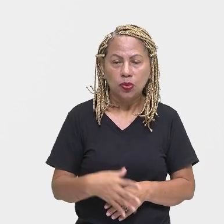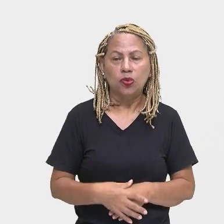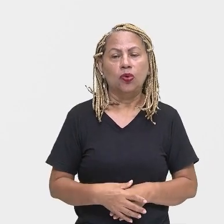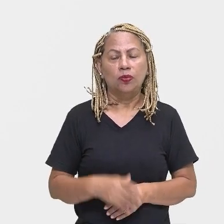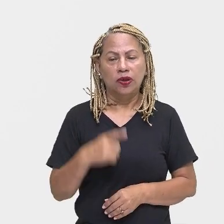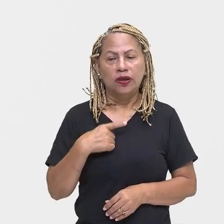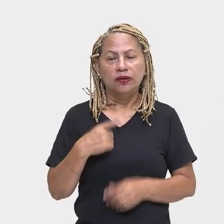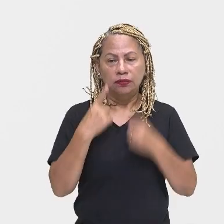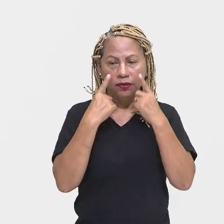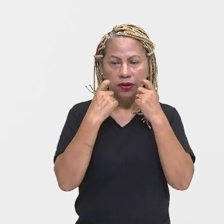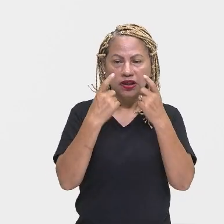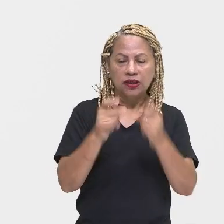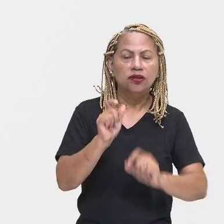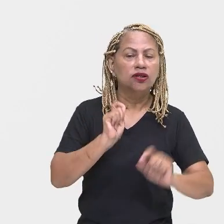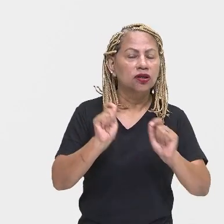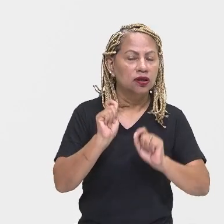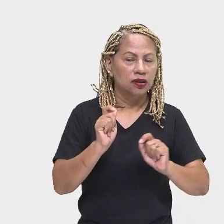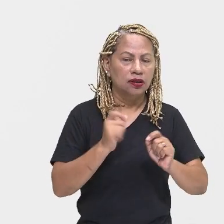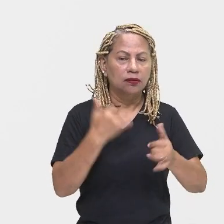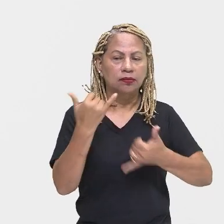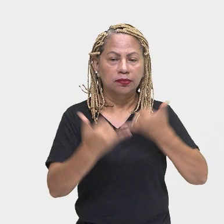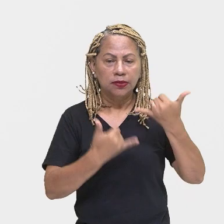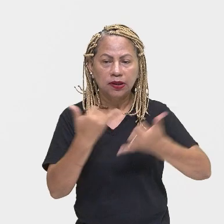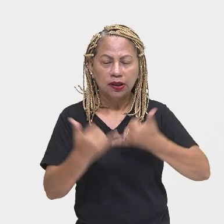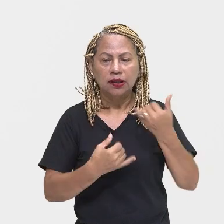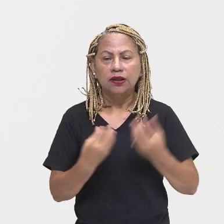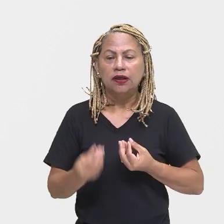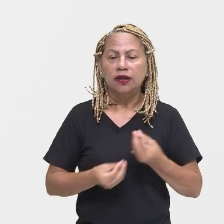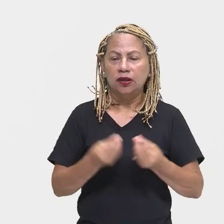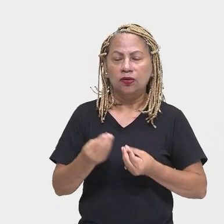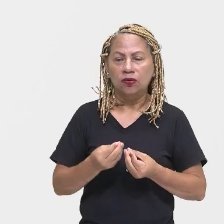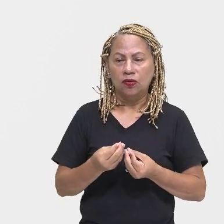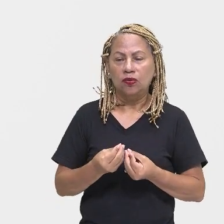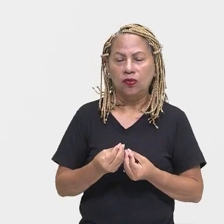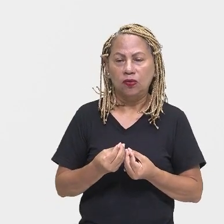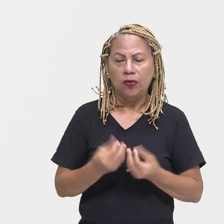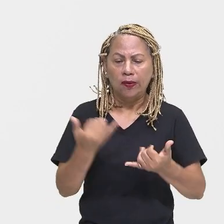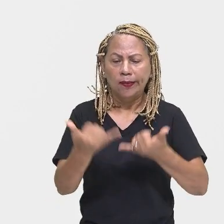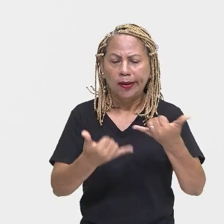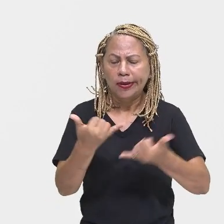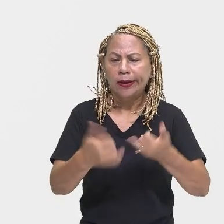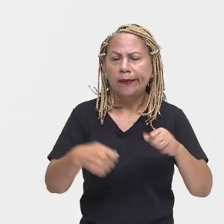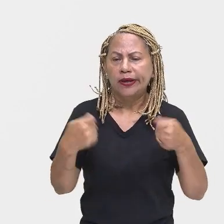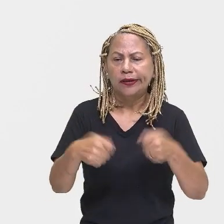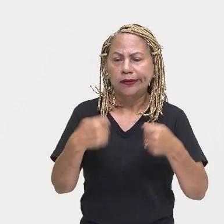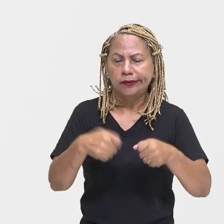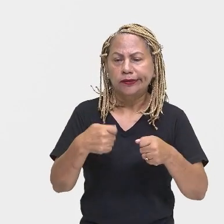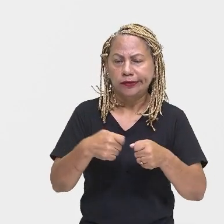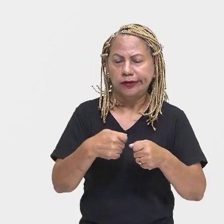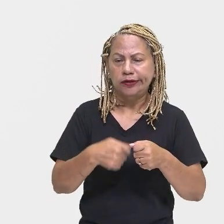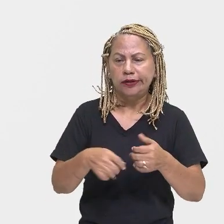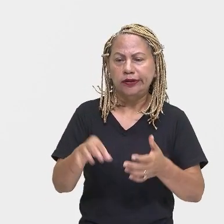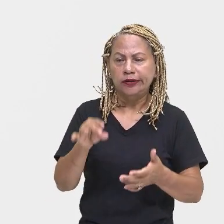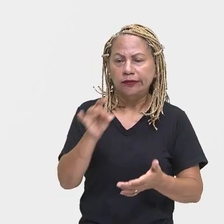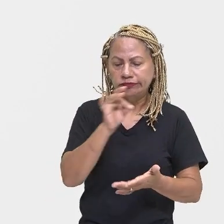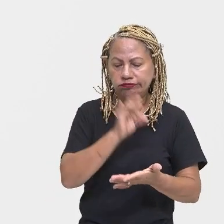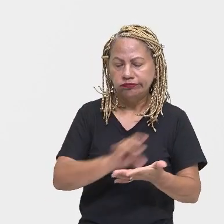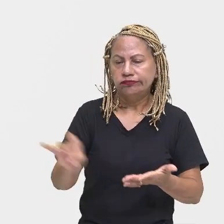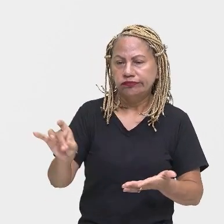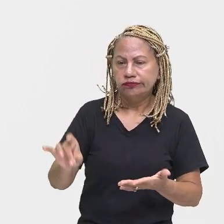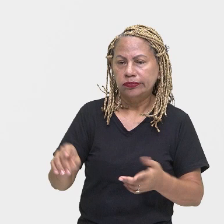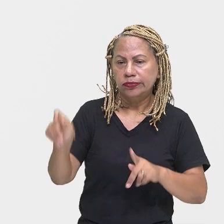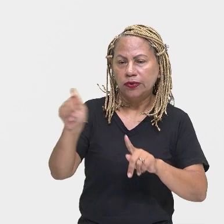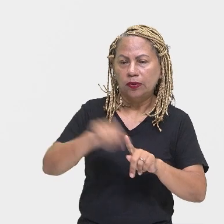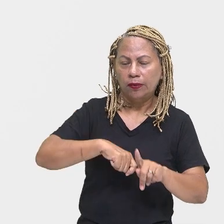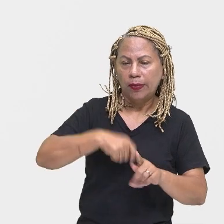essa razão, é comum um serviço de assinatura mensal para criar fidelidade e manter o jogo ativo